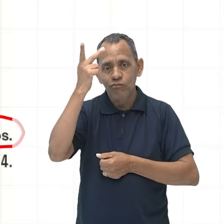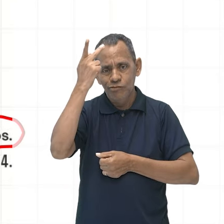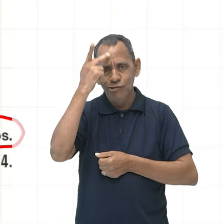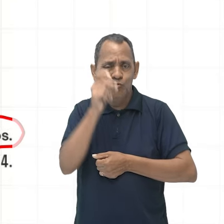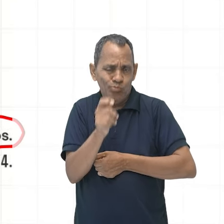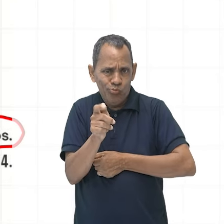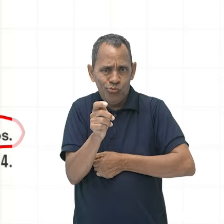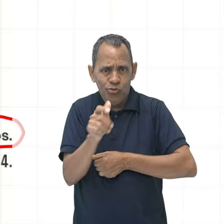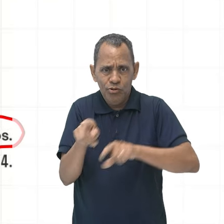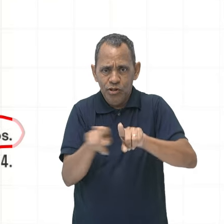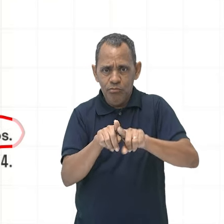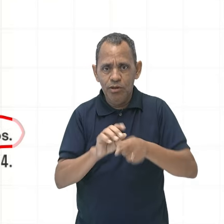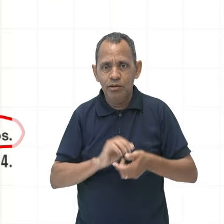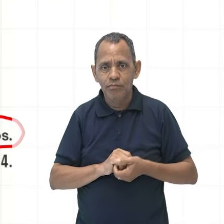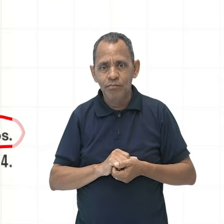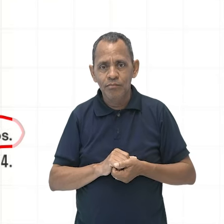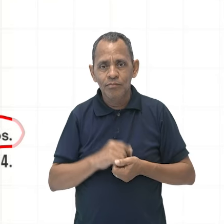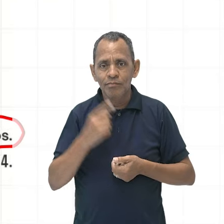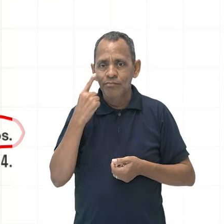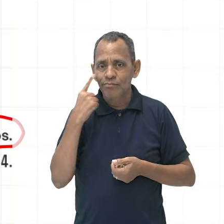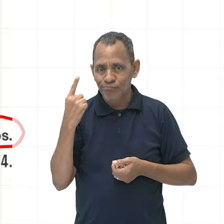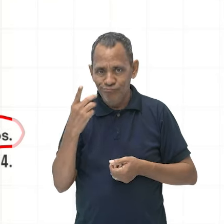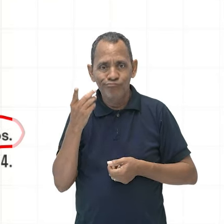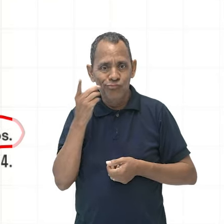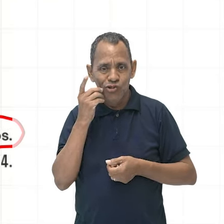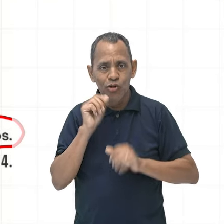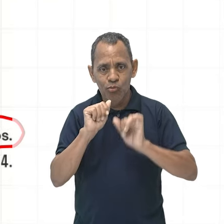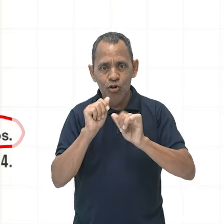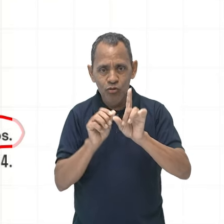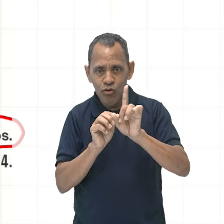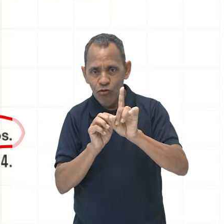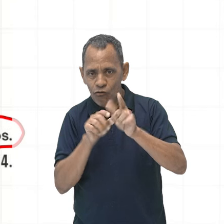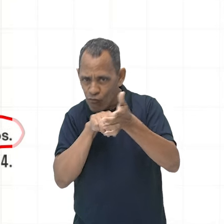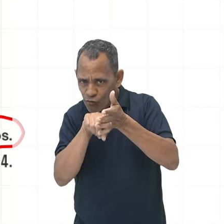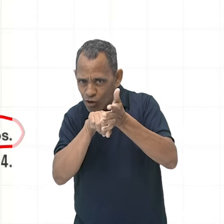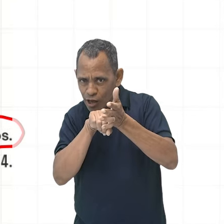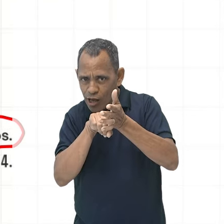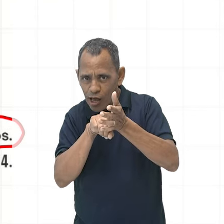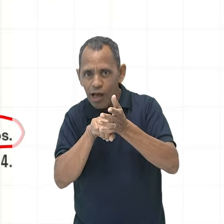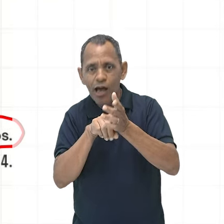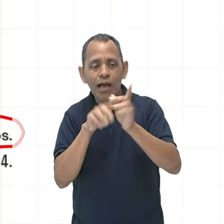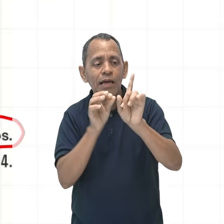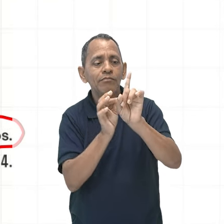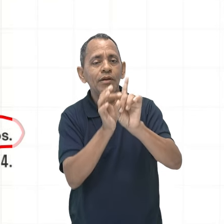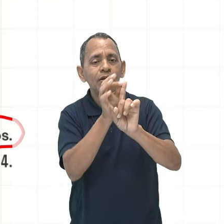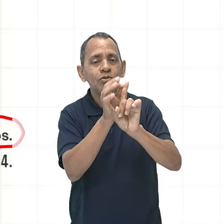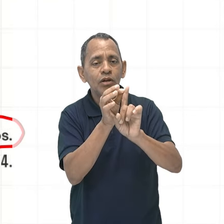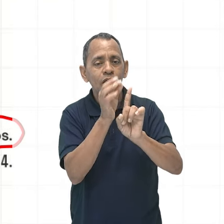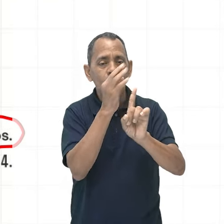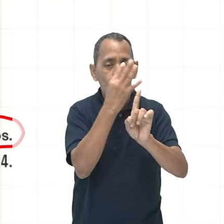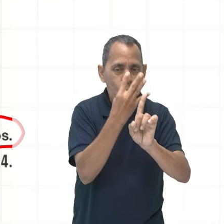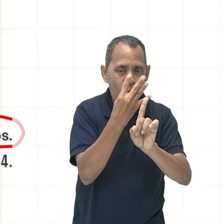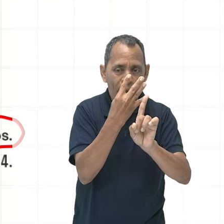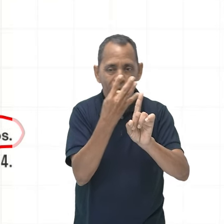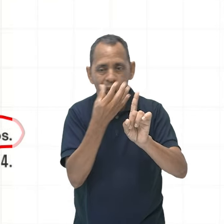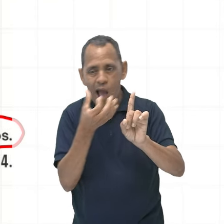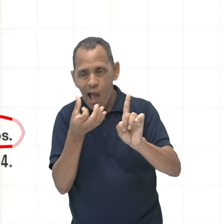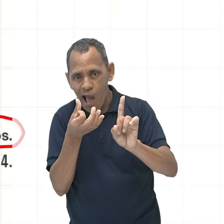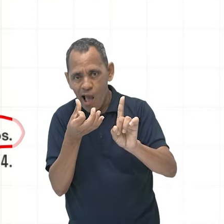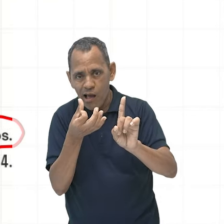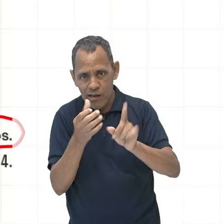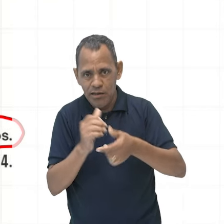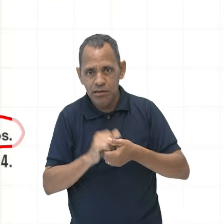pode verificar que a temperatura ficou entre 4 e 6. Mas se a gente tivesse, por exemplo,